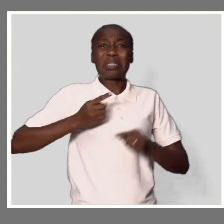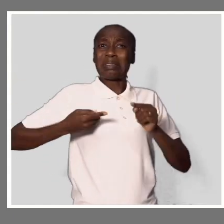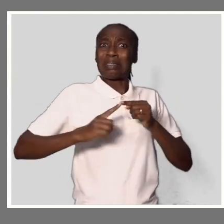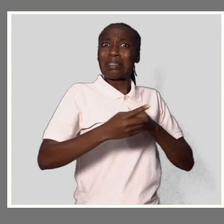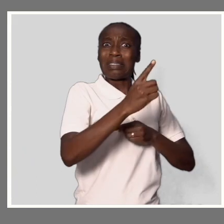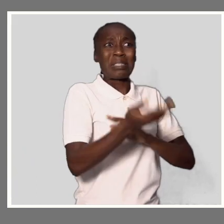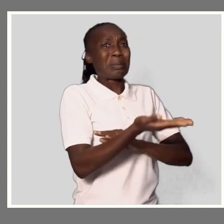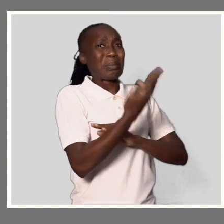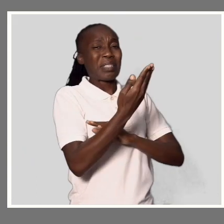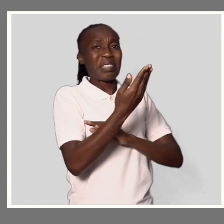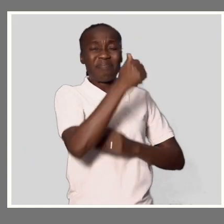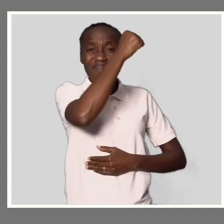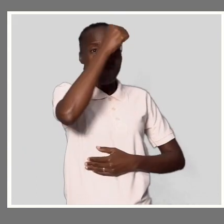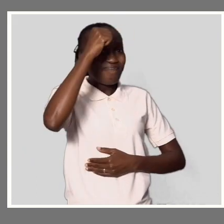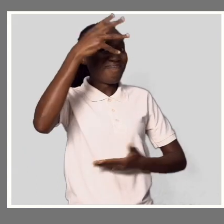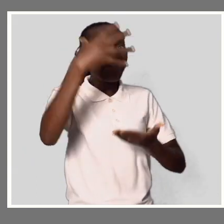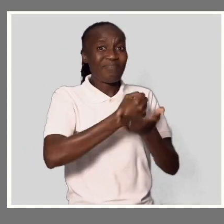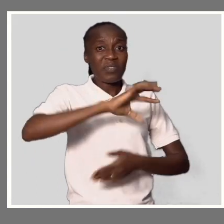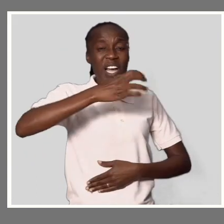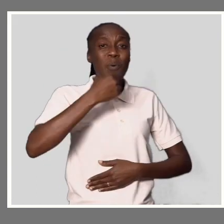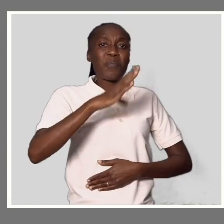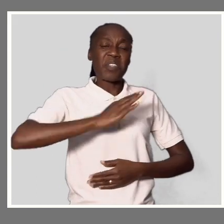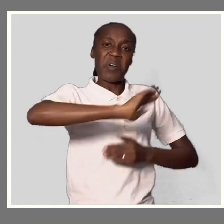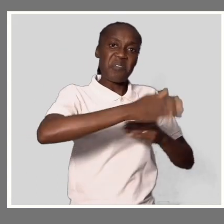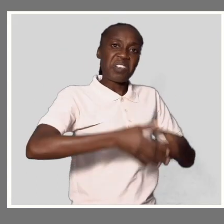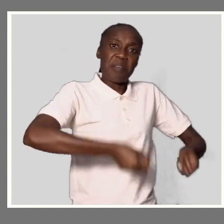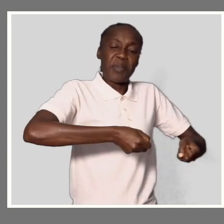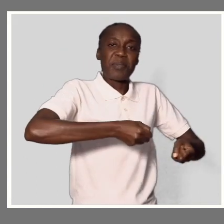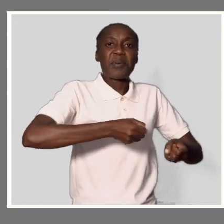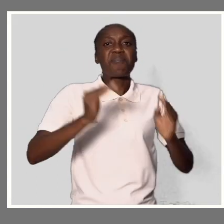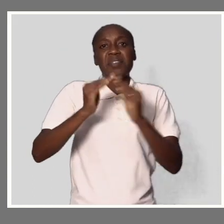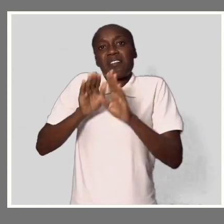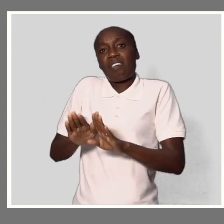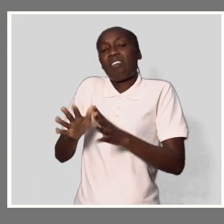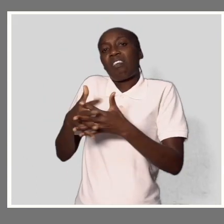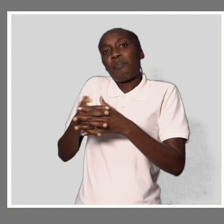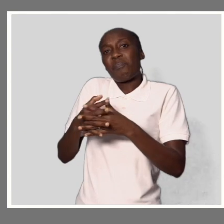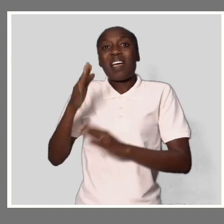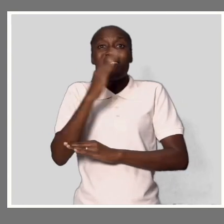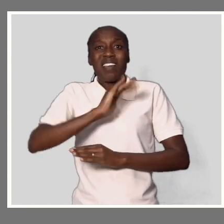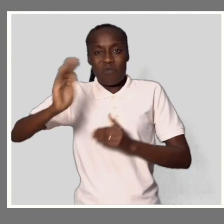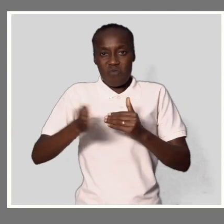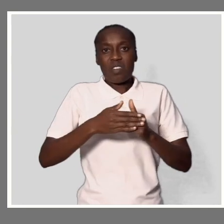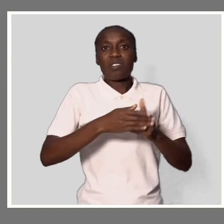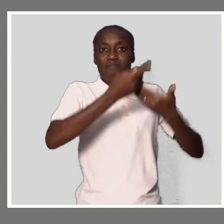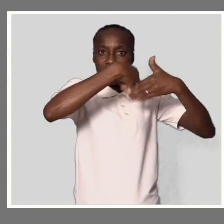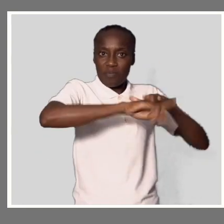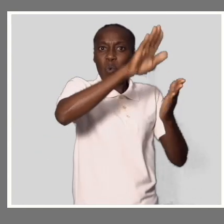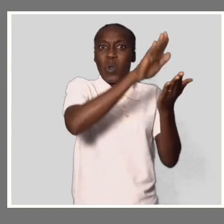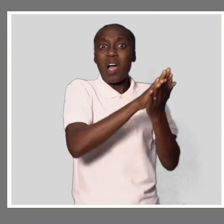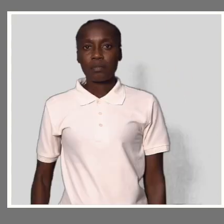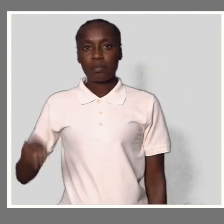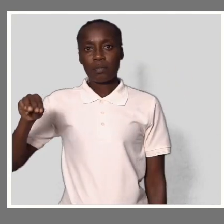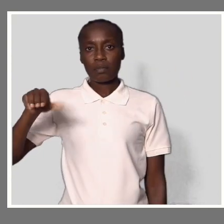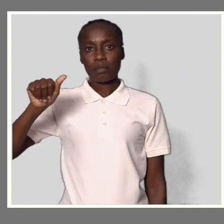Mesmo onde acartamos água, Há vezes em que chegamos lá sem que tenha sido abastecido e é muito distante.